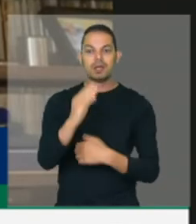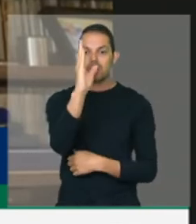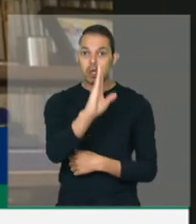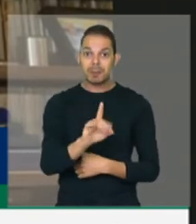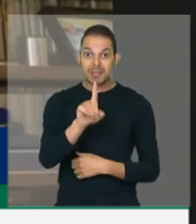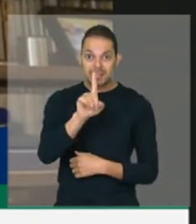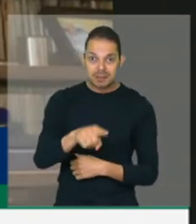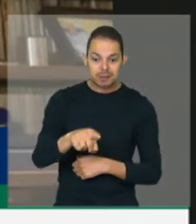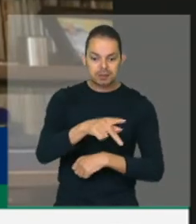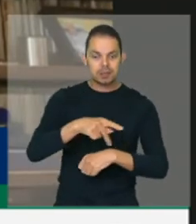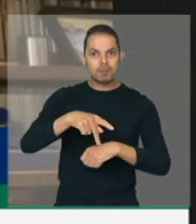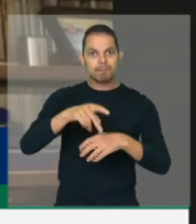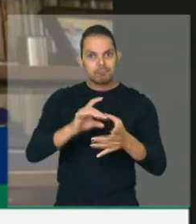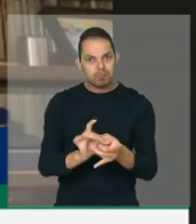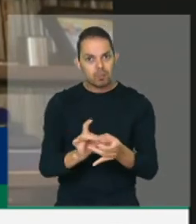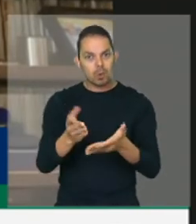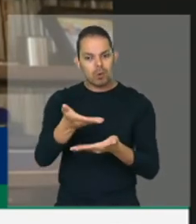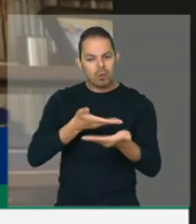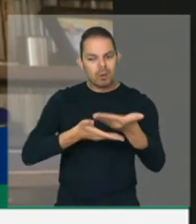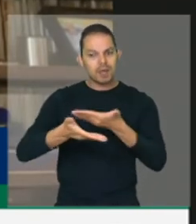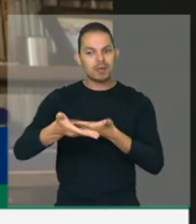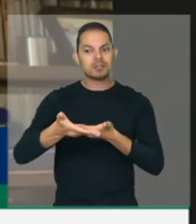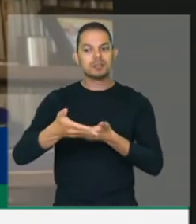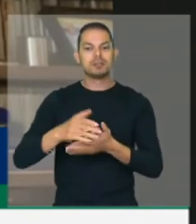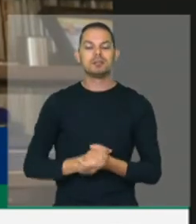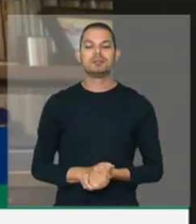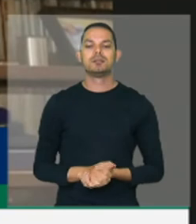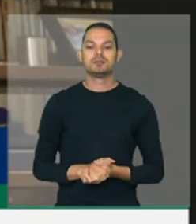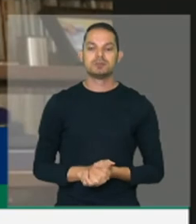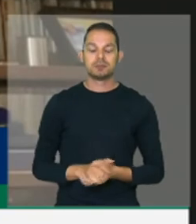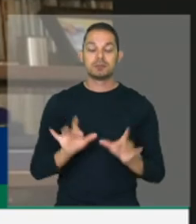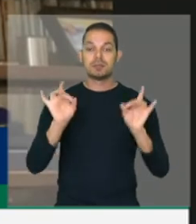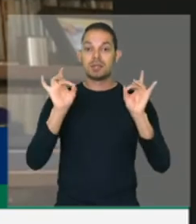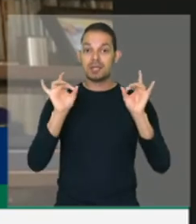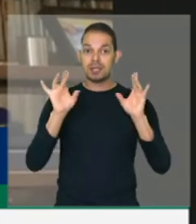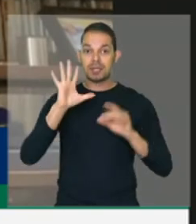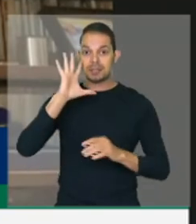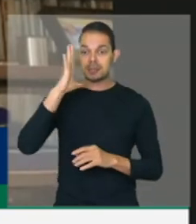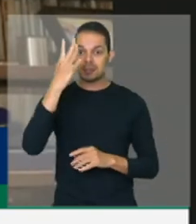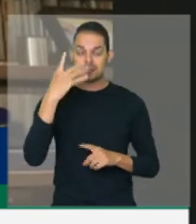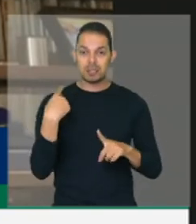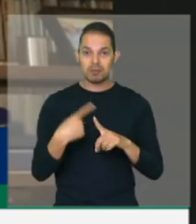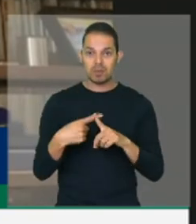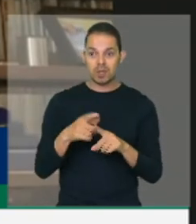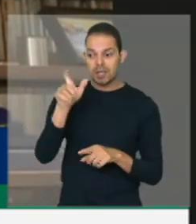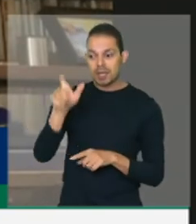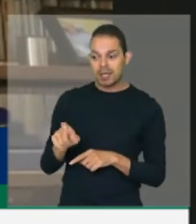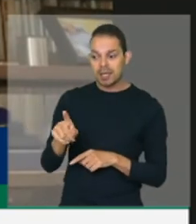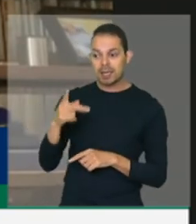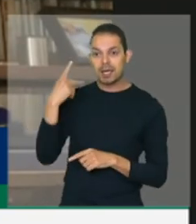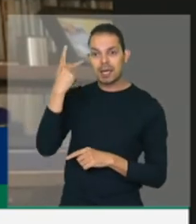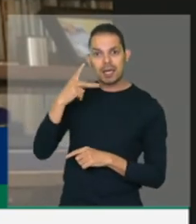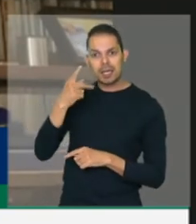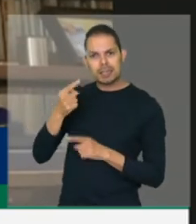república democrática. É especialíssima essa decisão, porque o senhor parlamentar